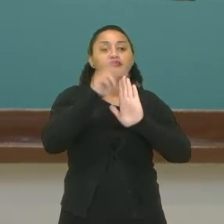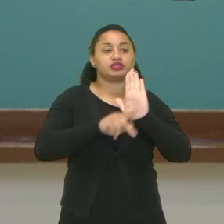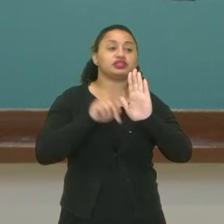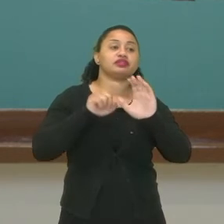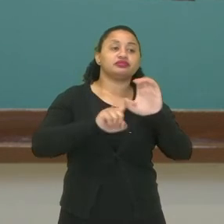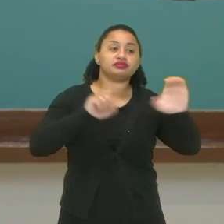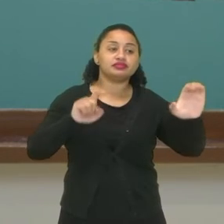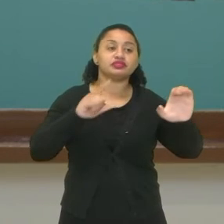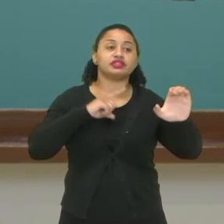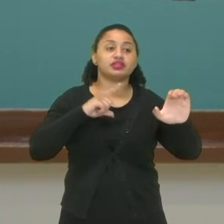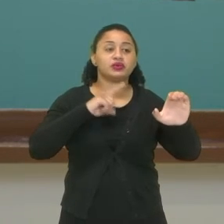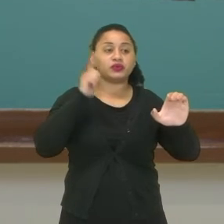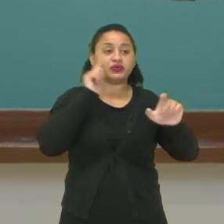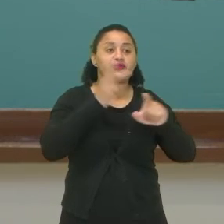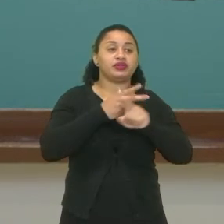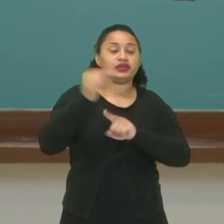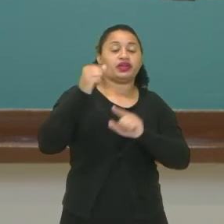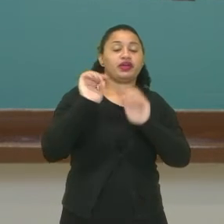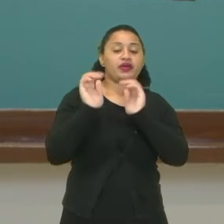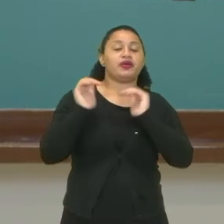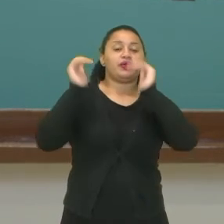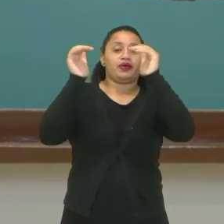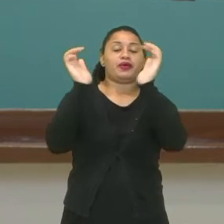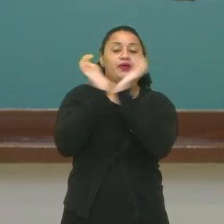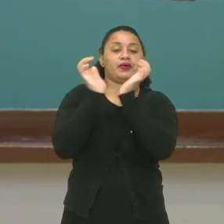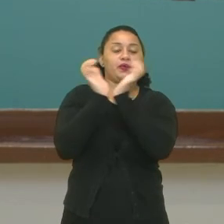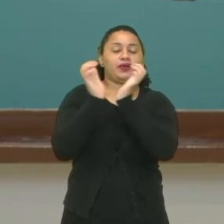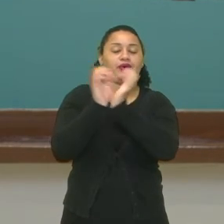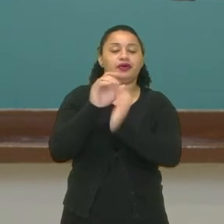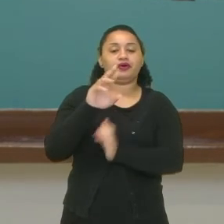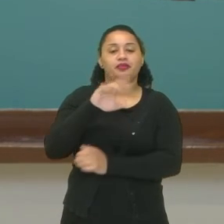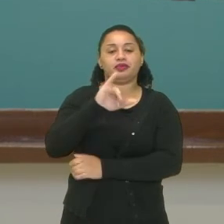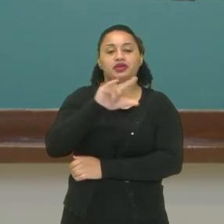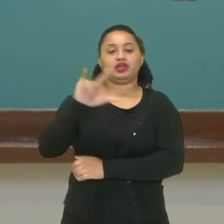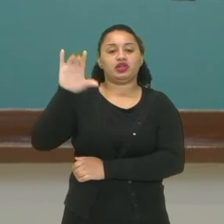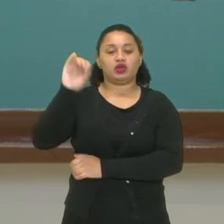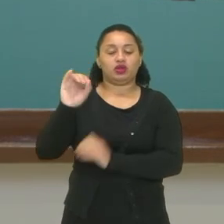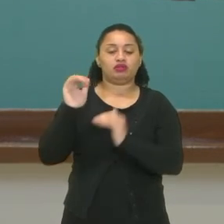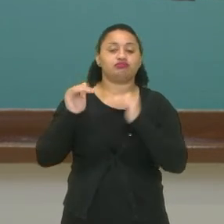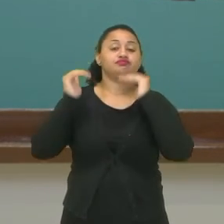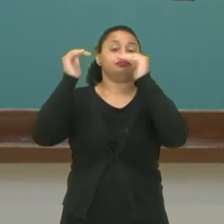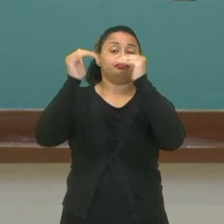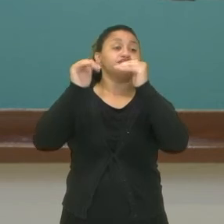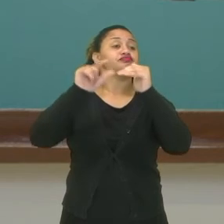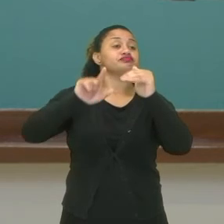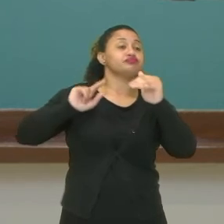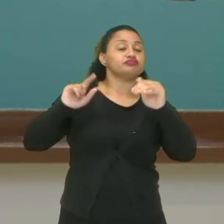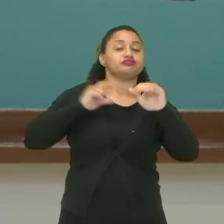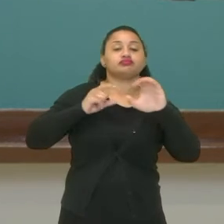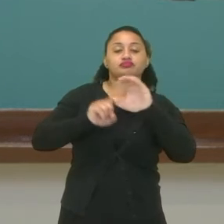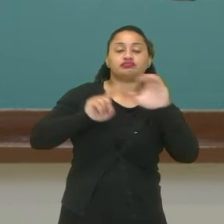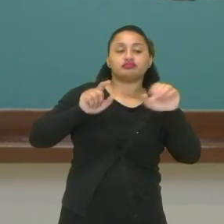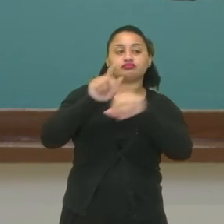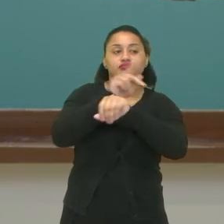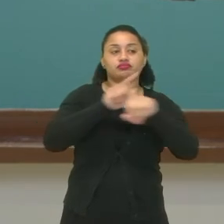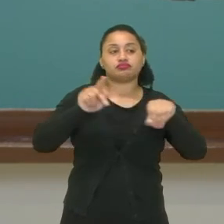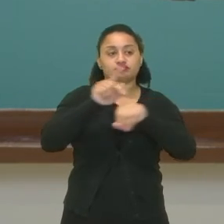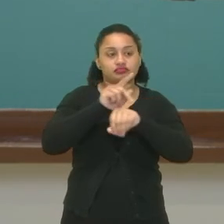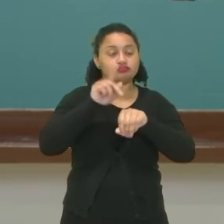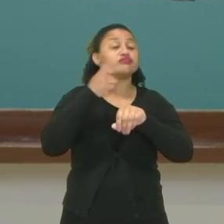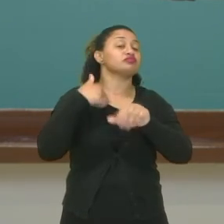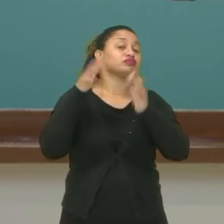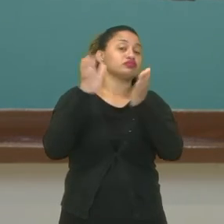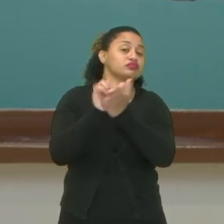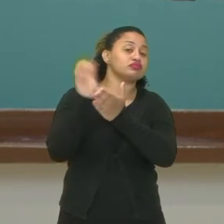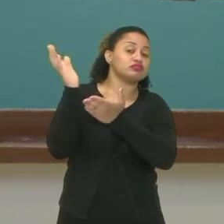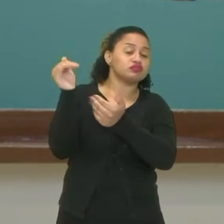que venceu foi o das elites crioulas, né? Antes dessas independências, né, dos países, das colônias